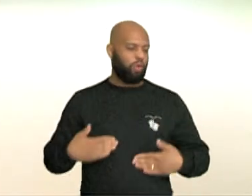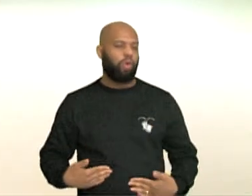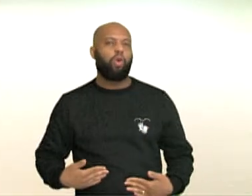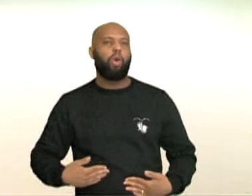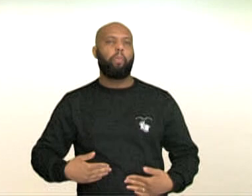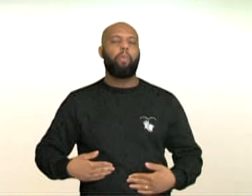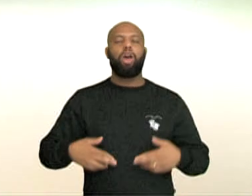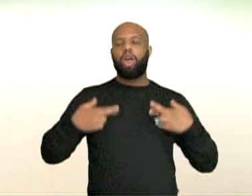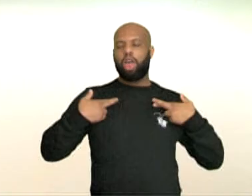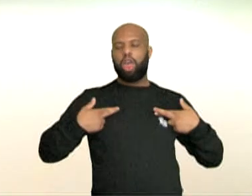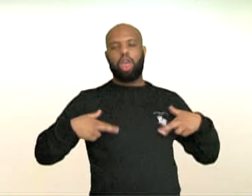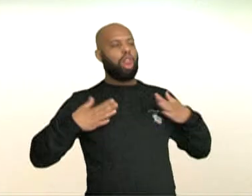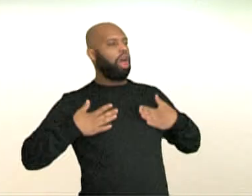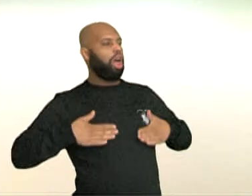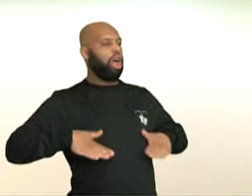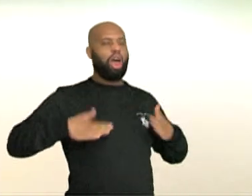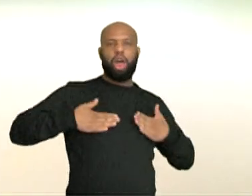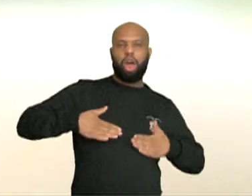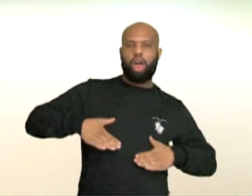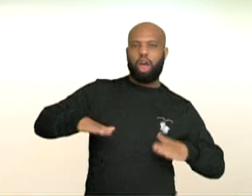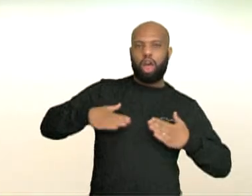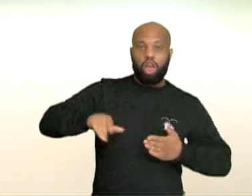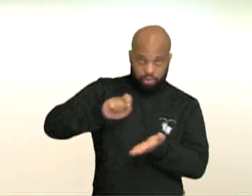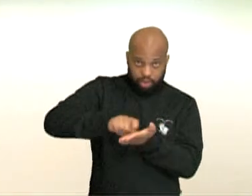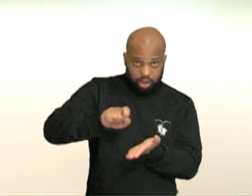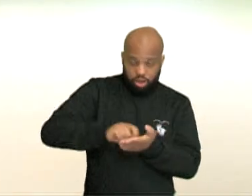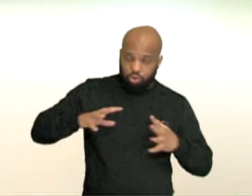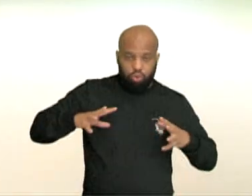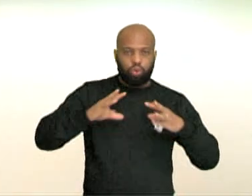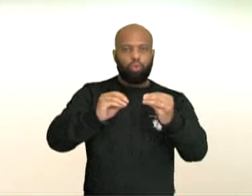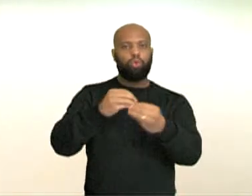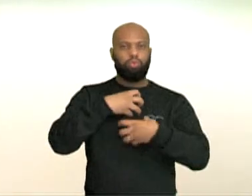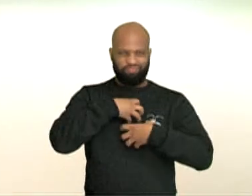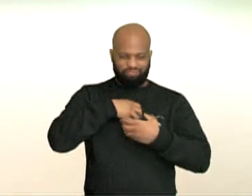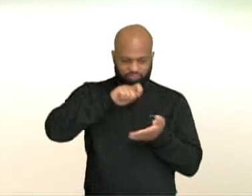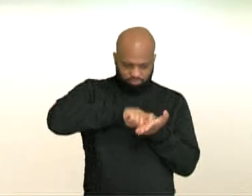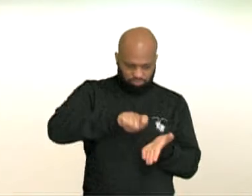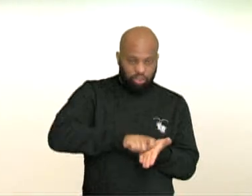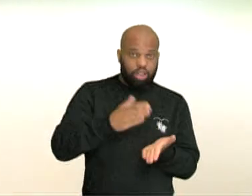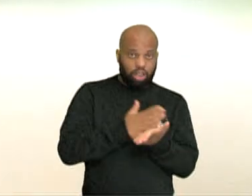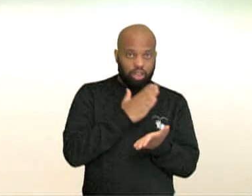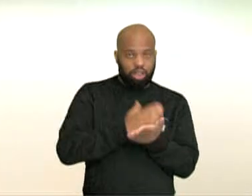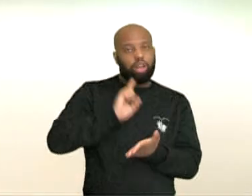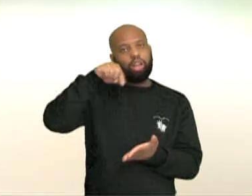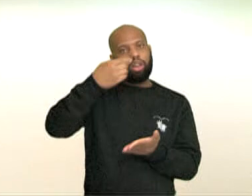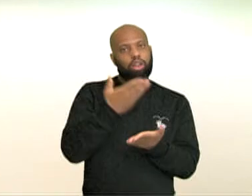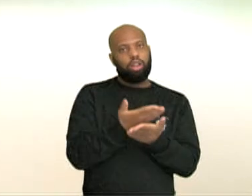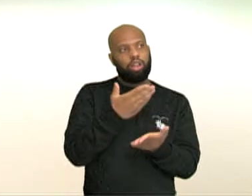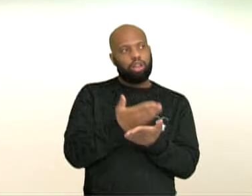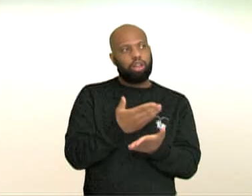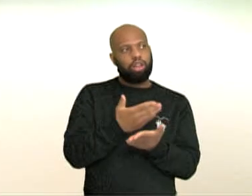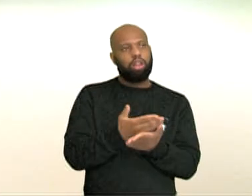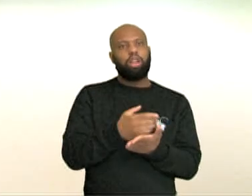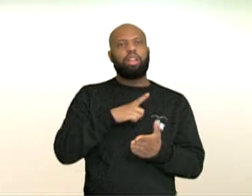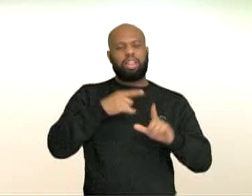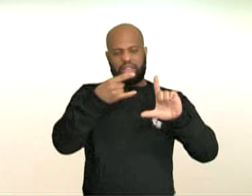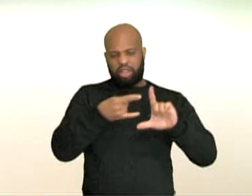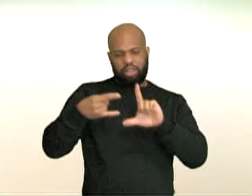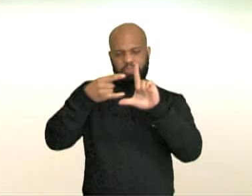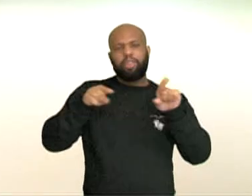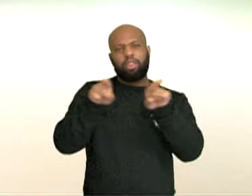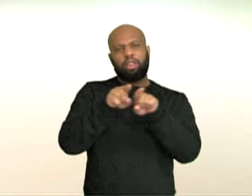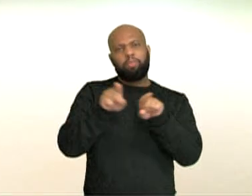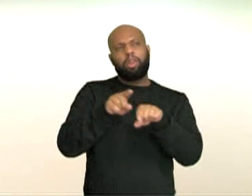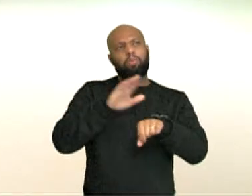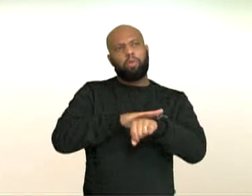de relaxamento? Anotem todas essas sensações no caderno de vocês e na próxima aula via Meet ou quem sabe